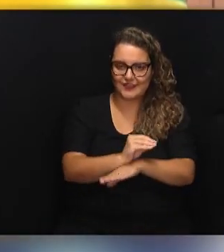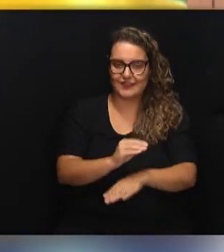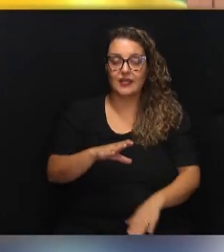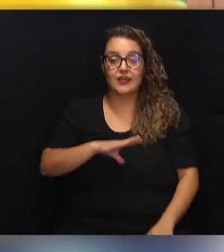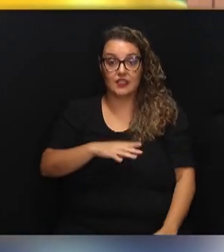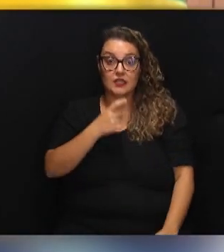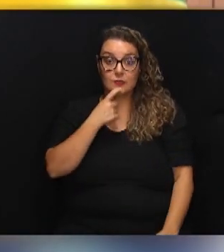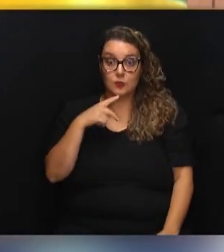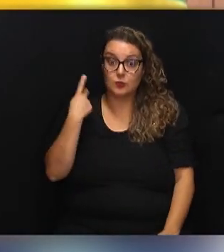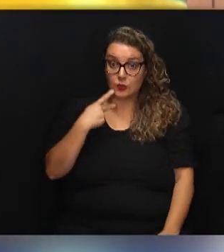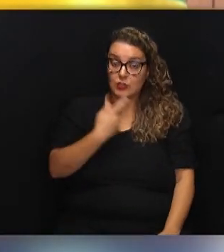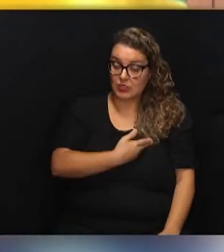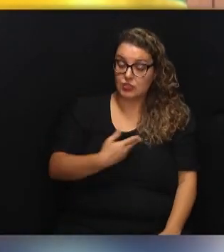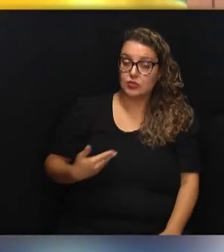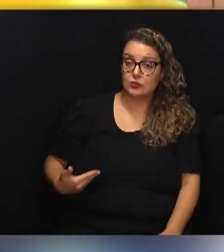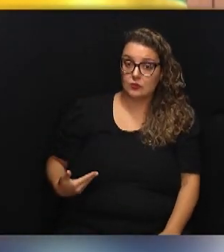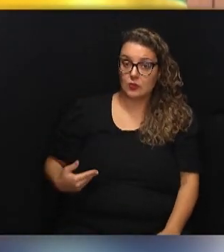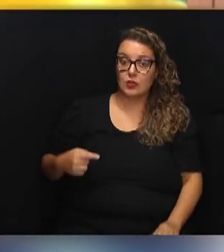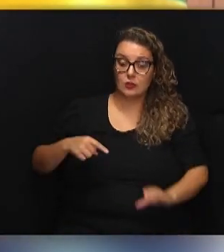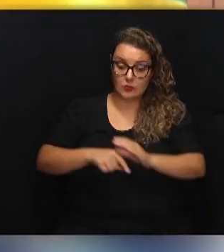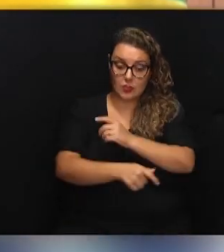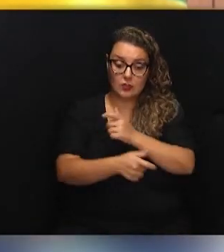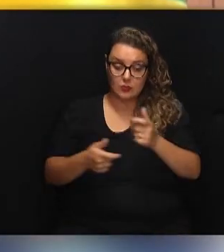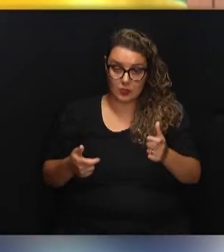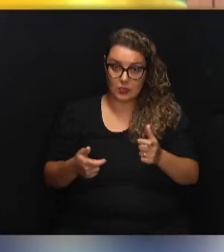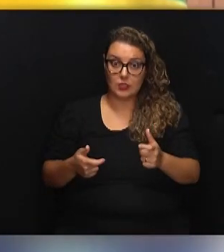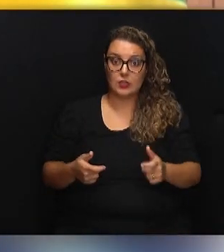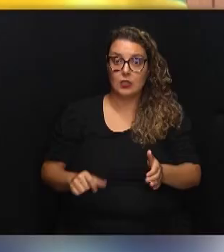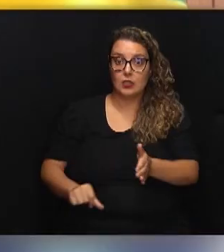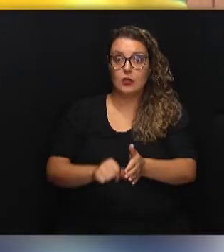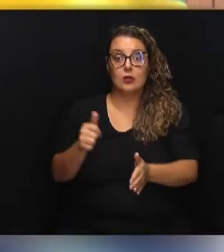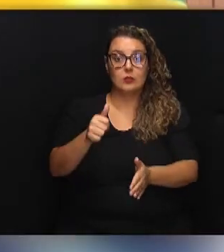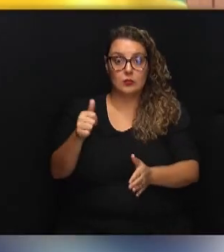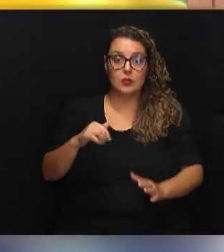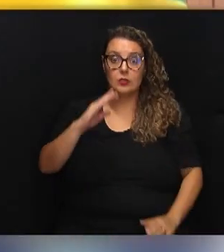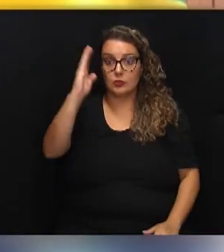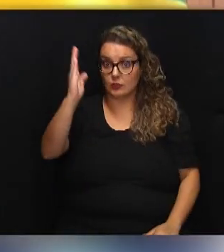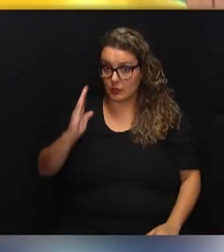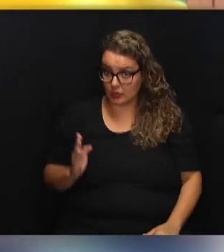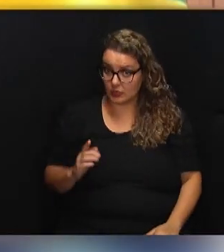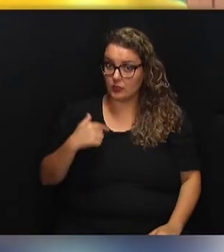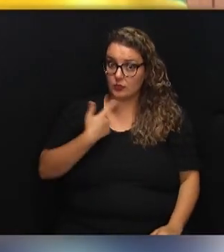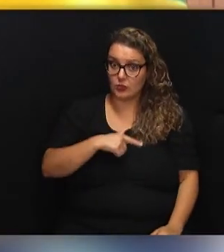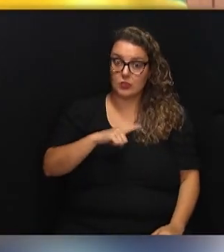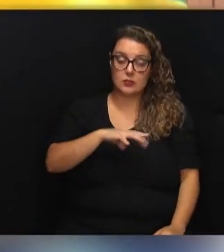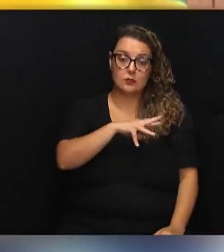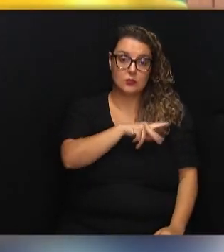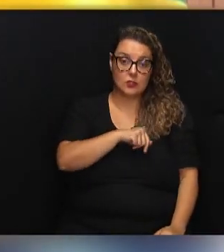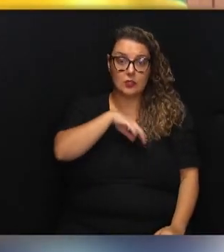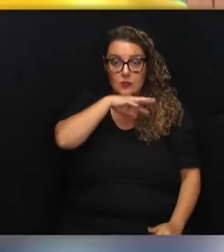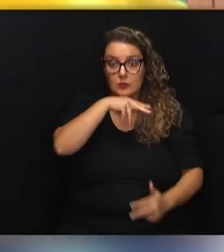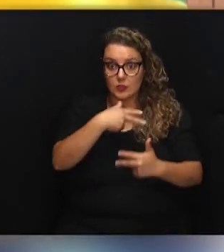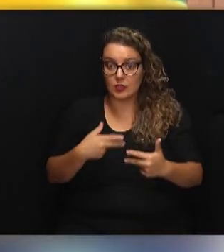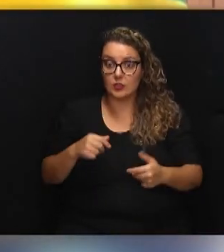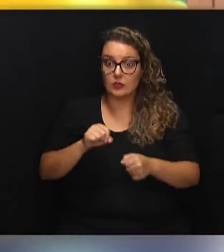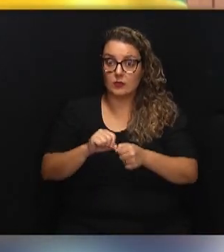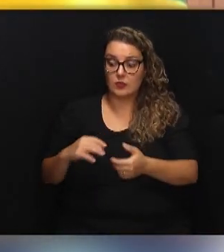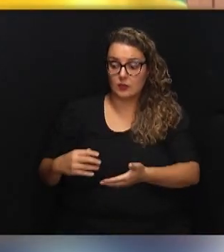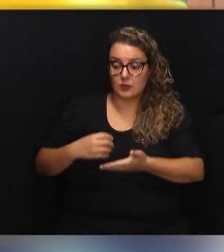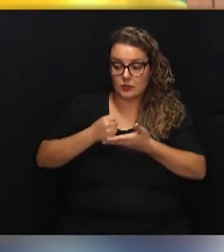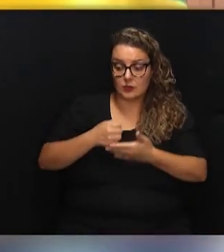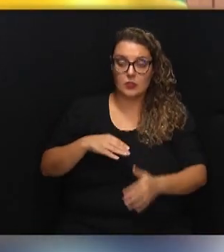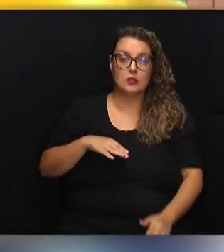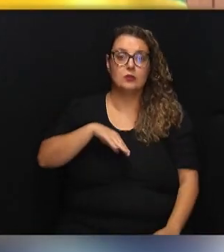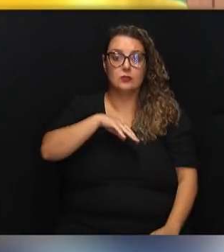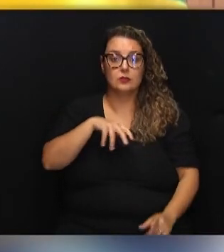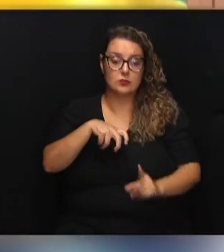uma política pública muito avançada, é pioneira no Brasil, onde hoje nós temos o SAMU Animal, que faz o resgate dos animais